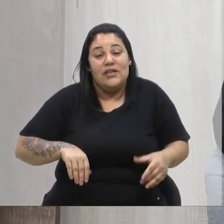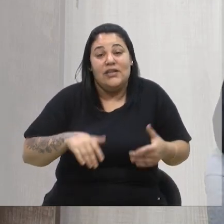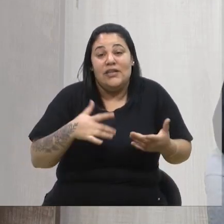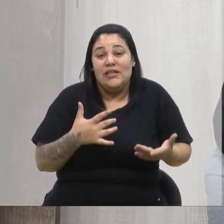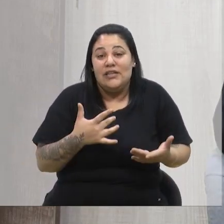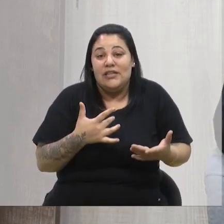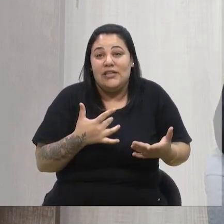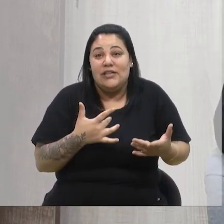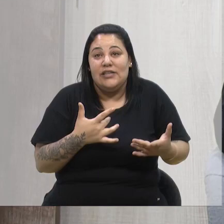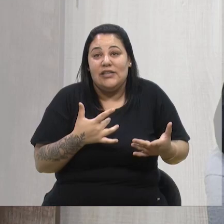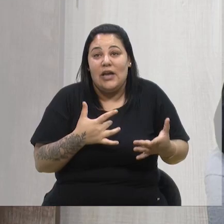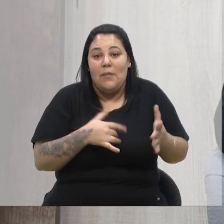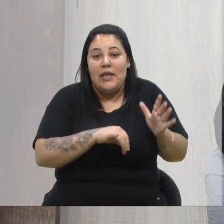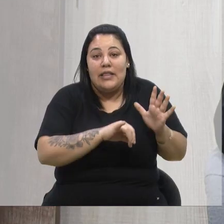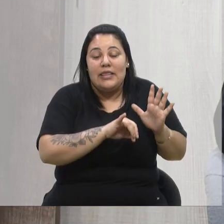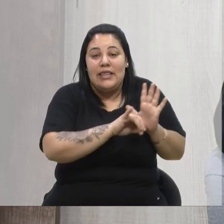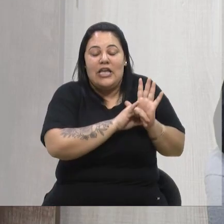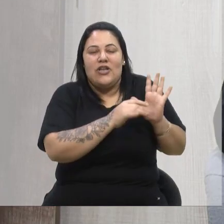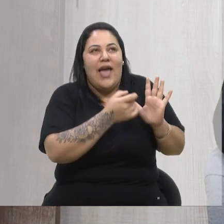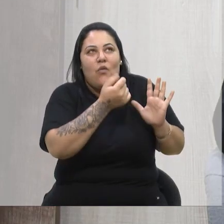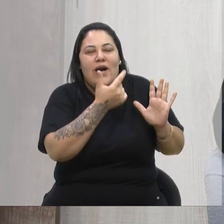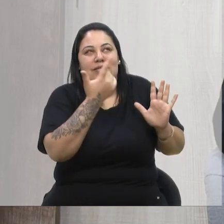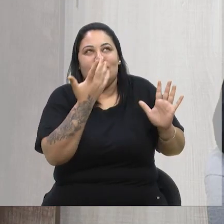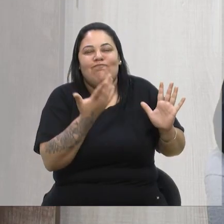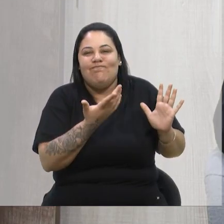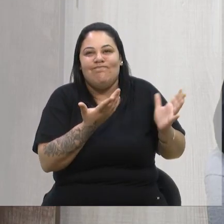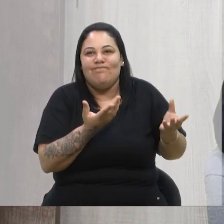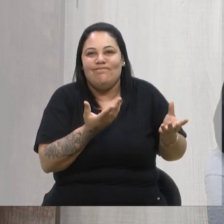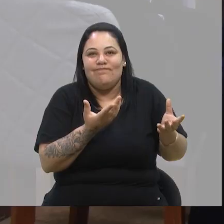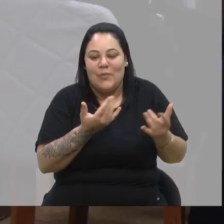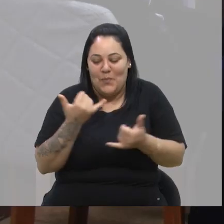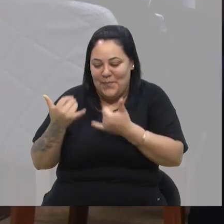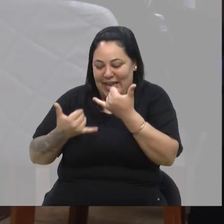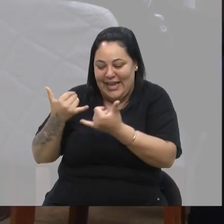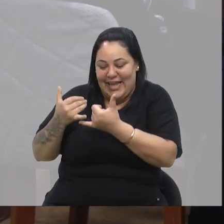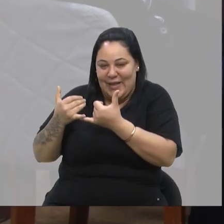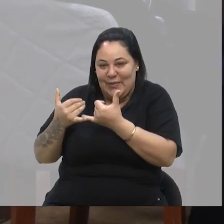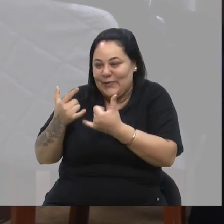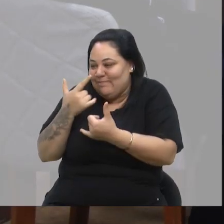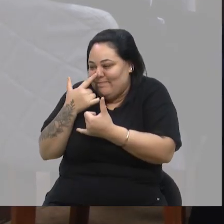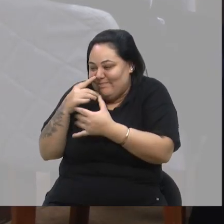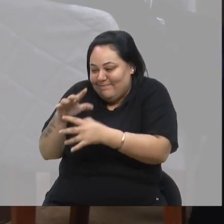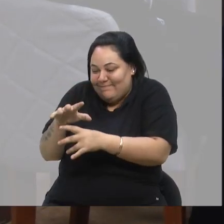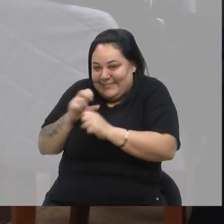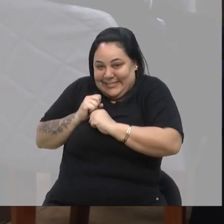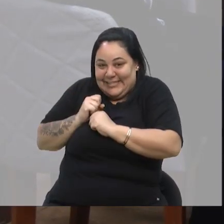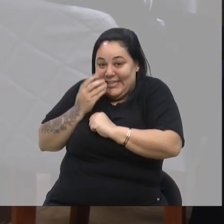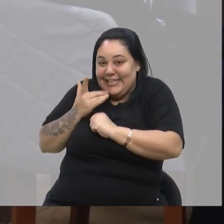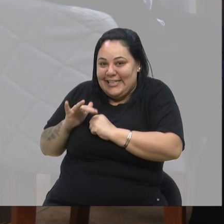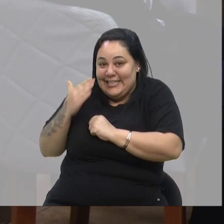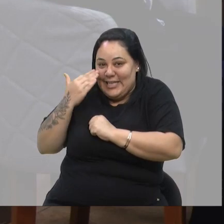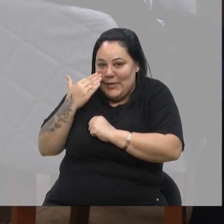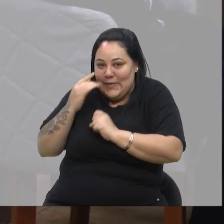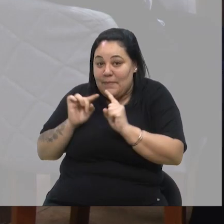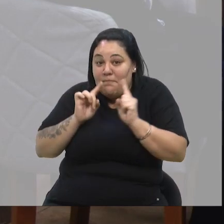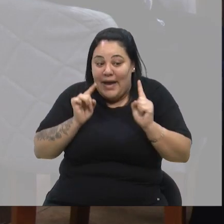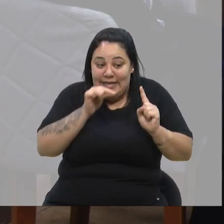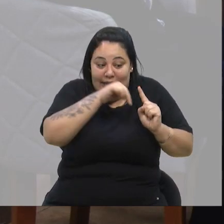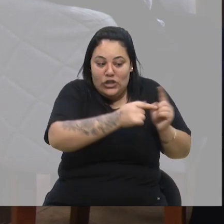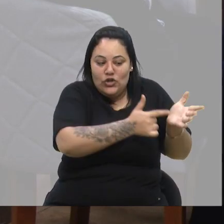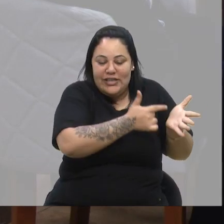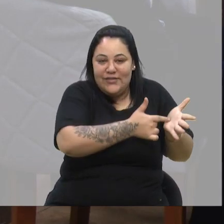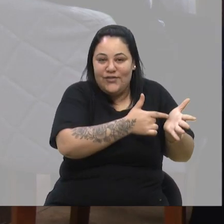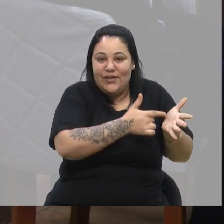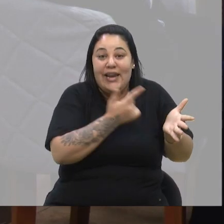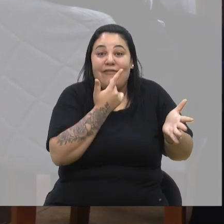peça que identifica. É quase como aquele brinquedo preferido, mas aqui a roupa ela tem um significado ainda